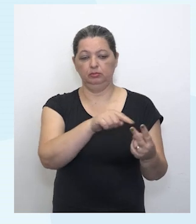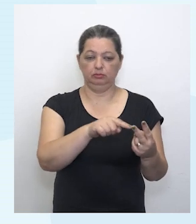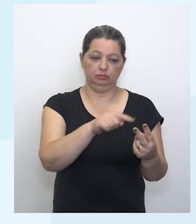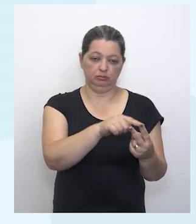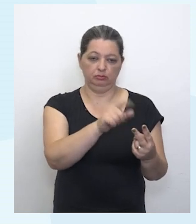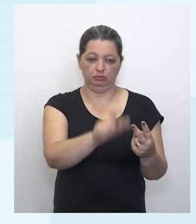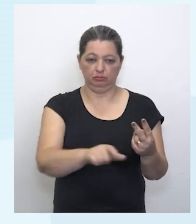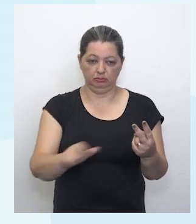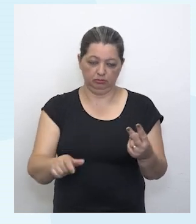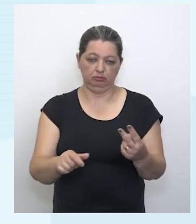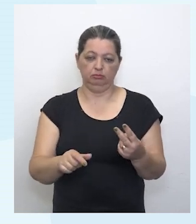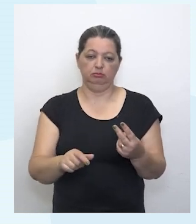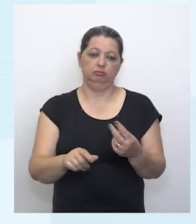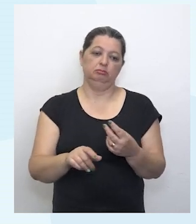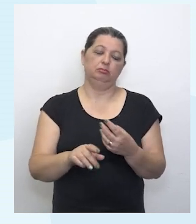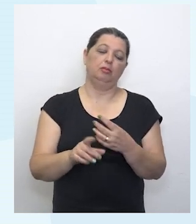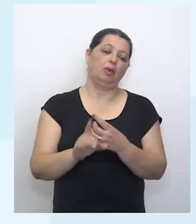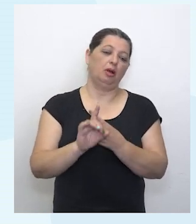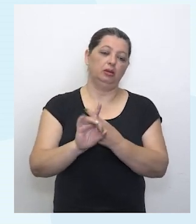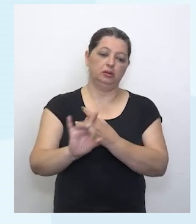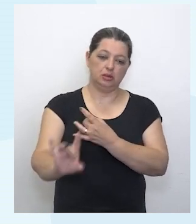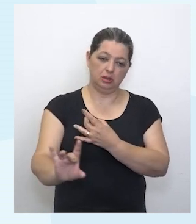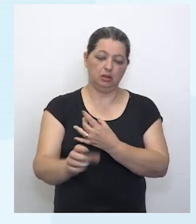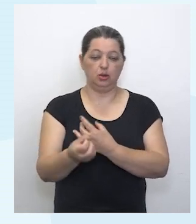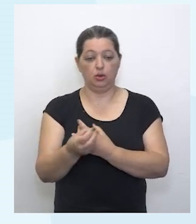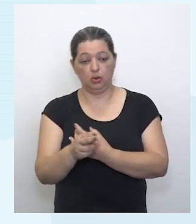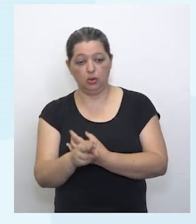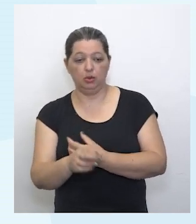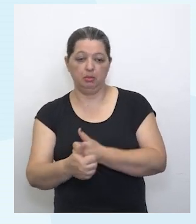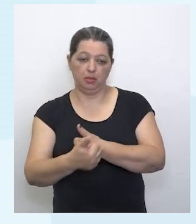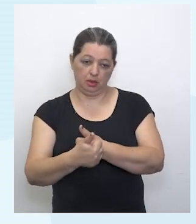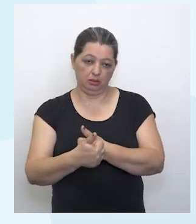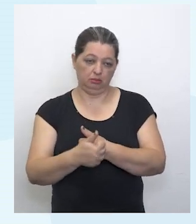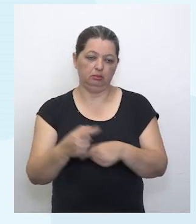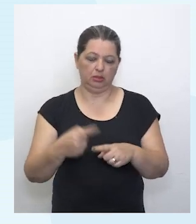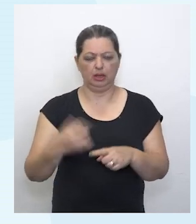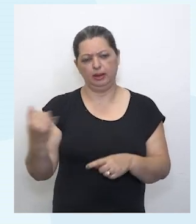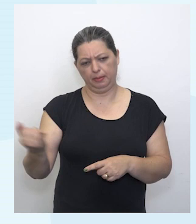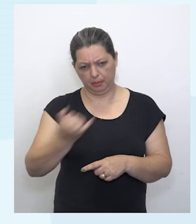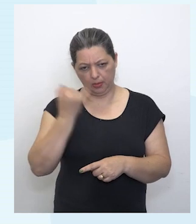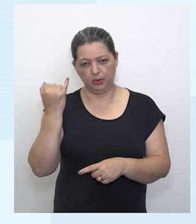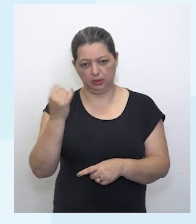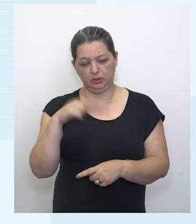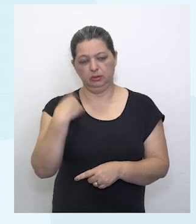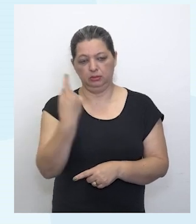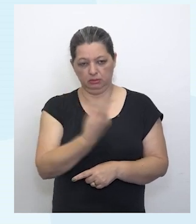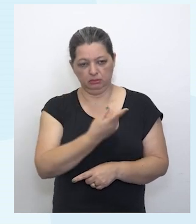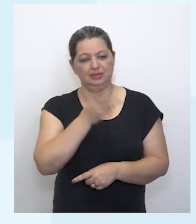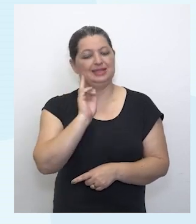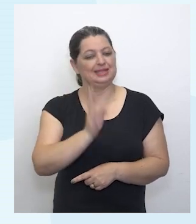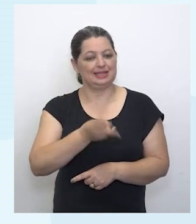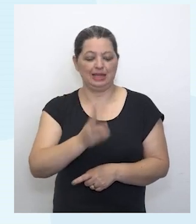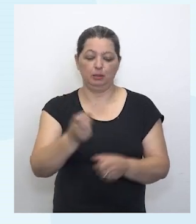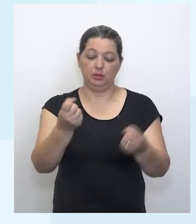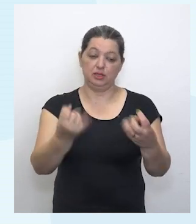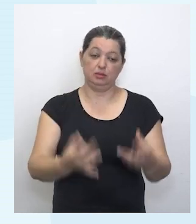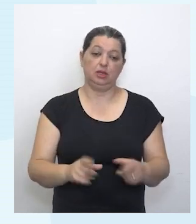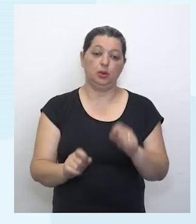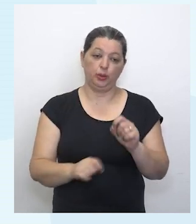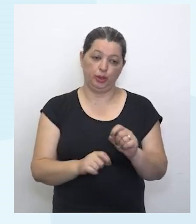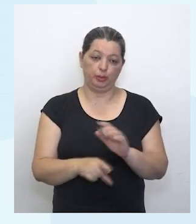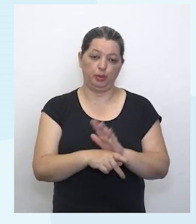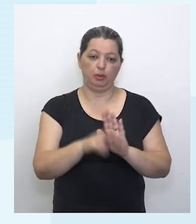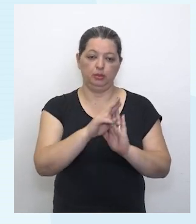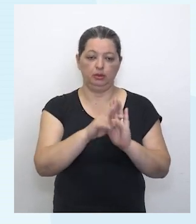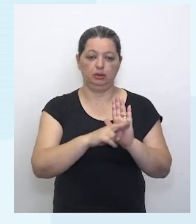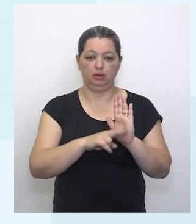forma distanciada. É importante a gente seguir essas orientações e a gente sempre vai retomar aqui os protocolos quando a